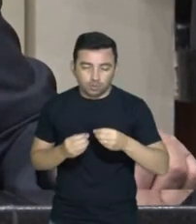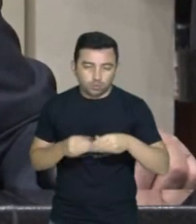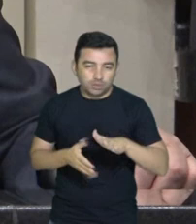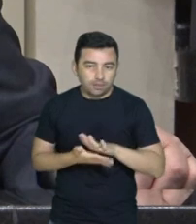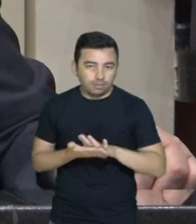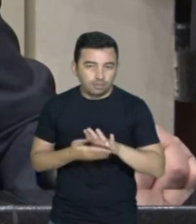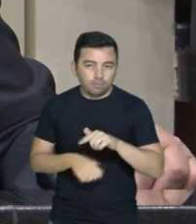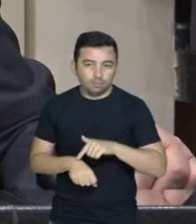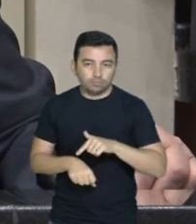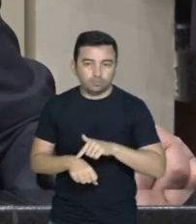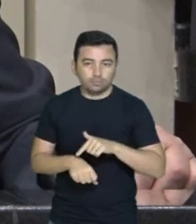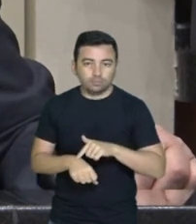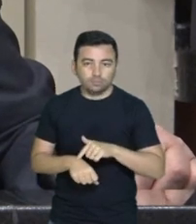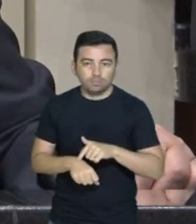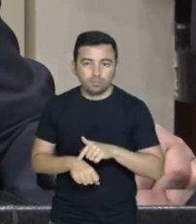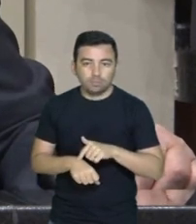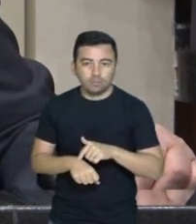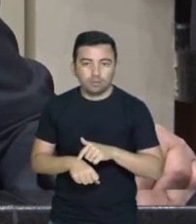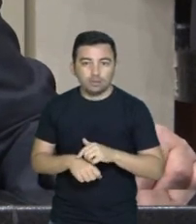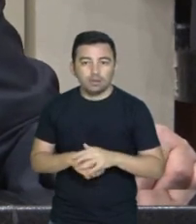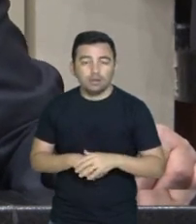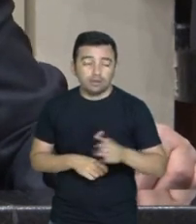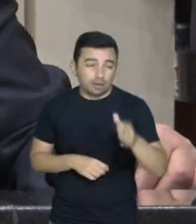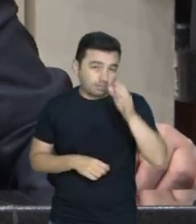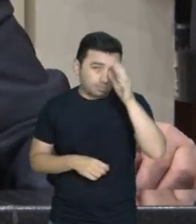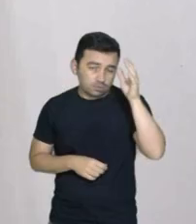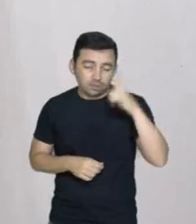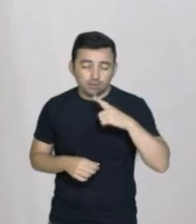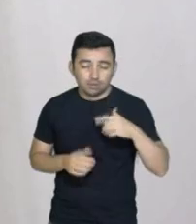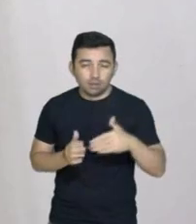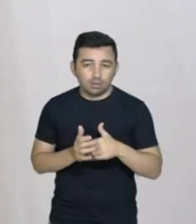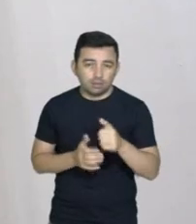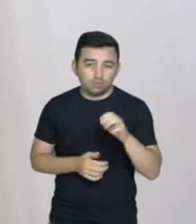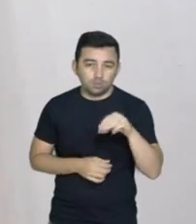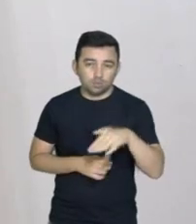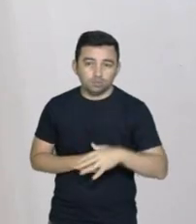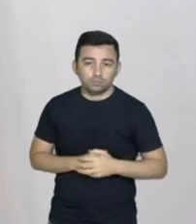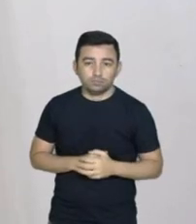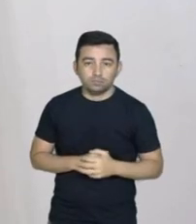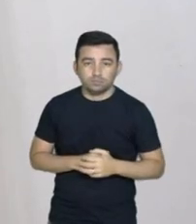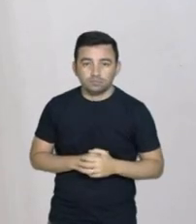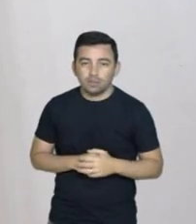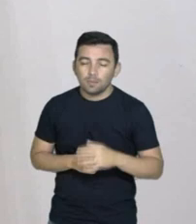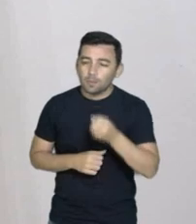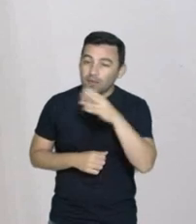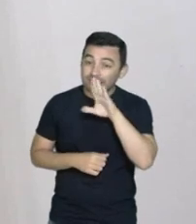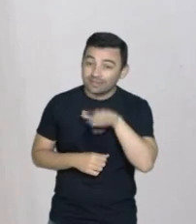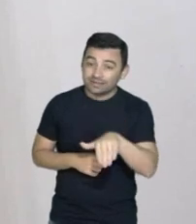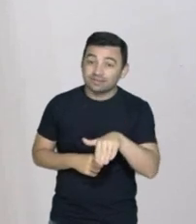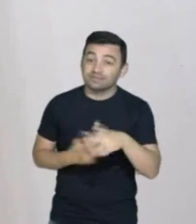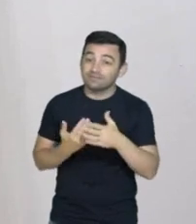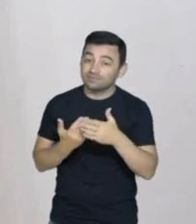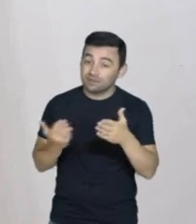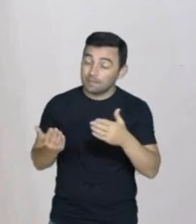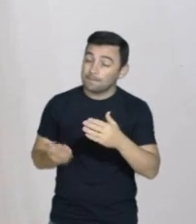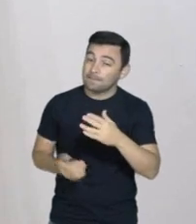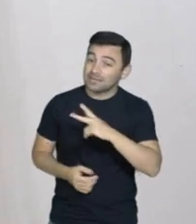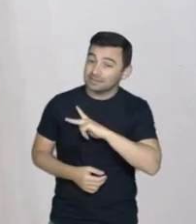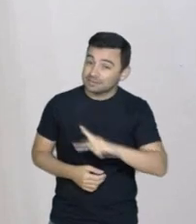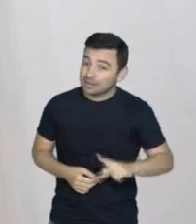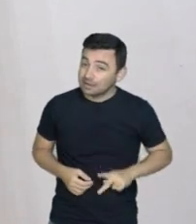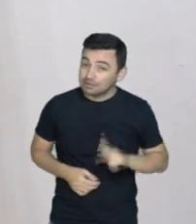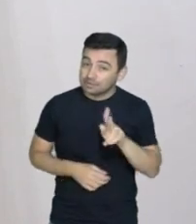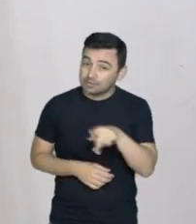vossa excelência Carlos Humberto tem até 10 minutos Boa tarde Presidente Padre Pedro